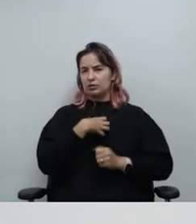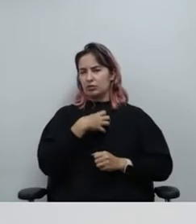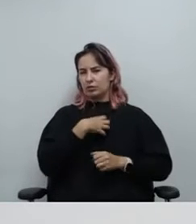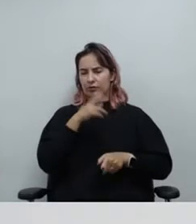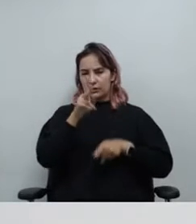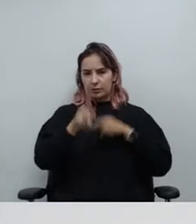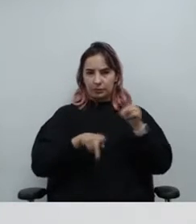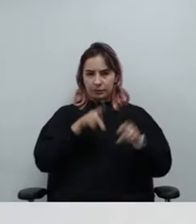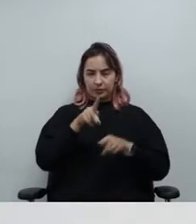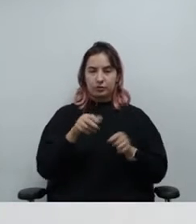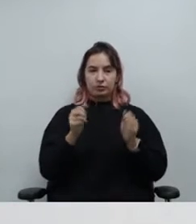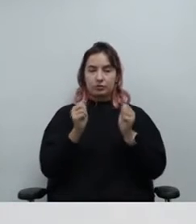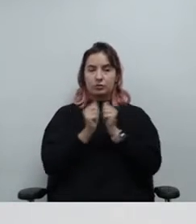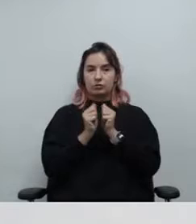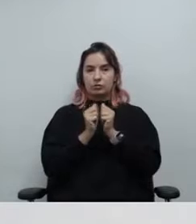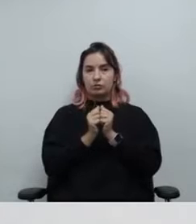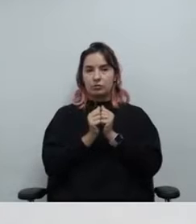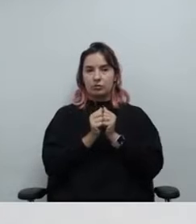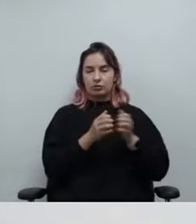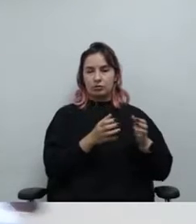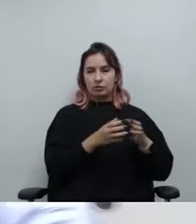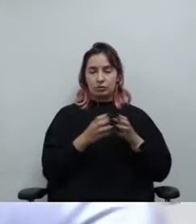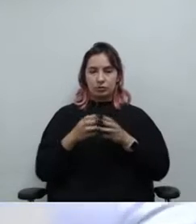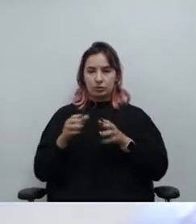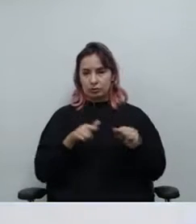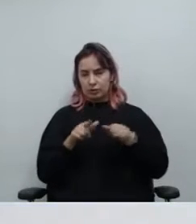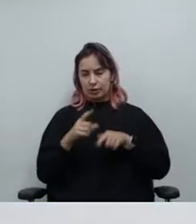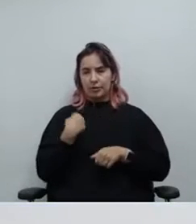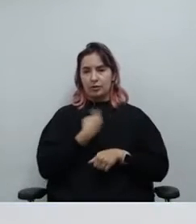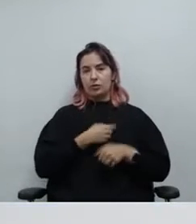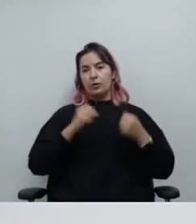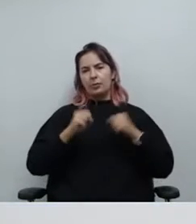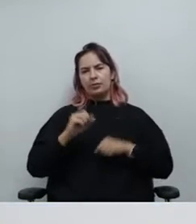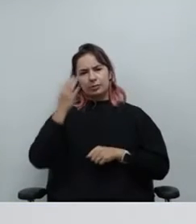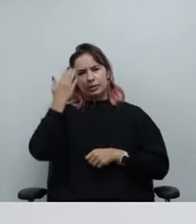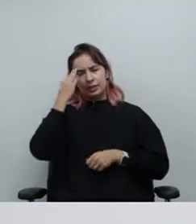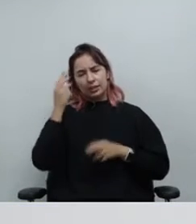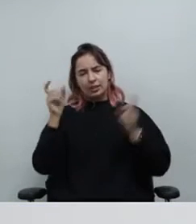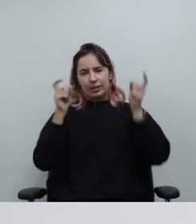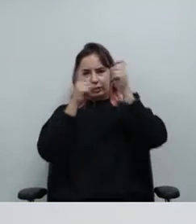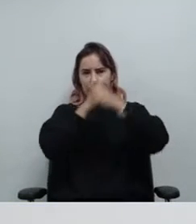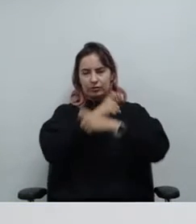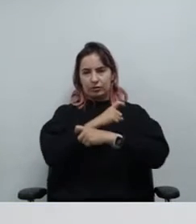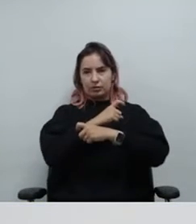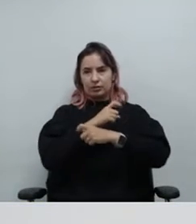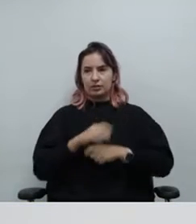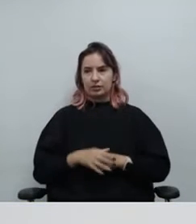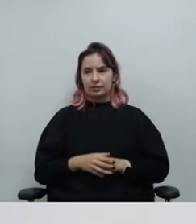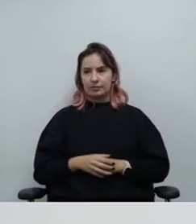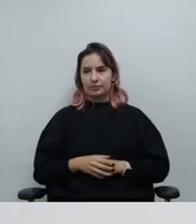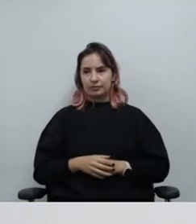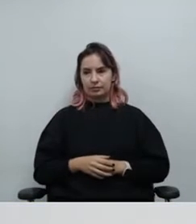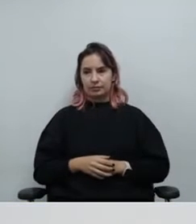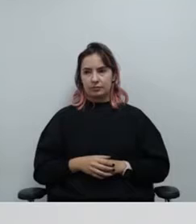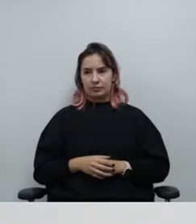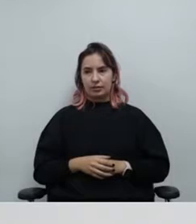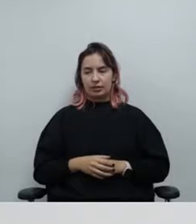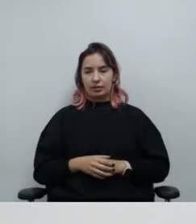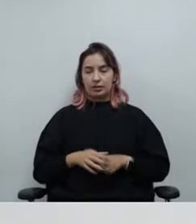população, e juntamente com esses órgãos, então, para que a gente possa compreender as dificuldades e, a partir delas, prestar